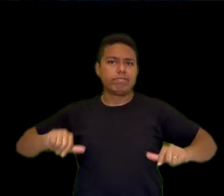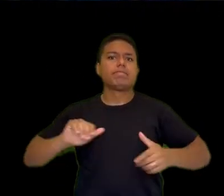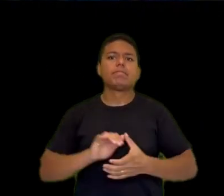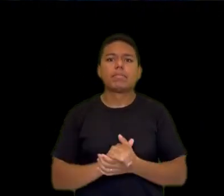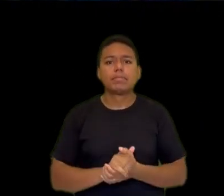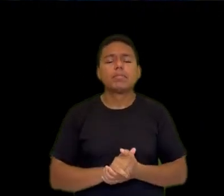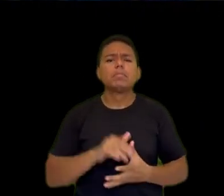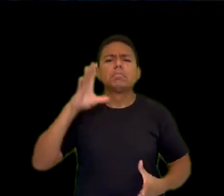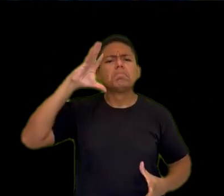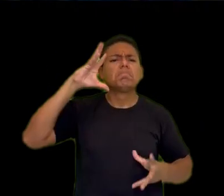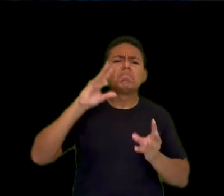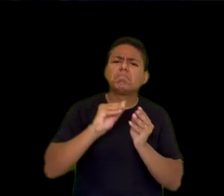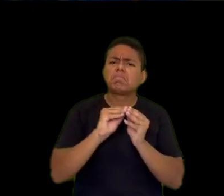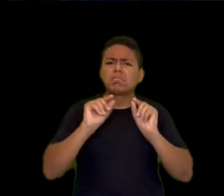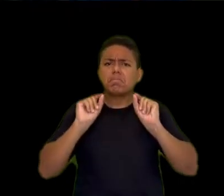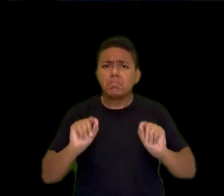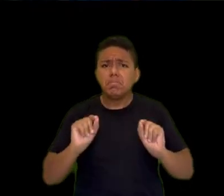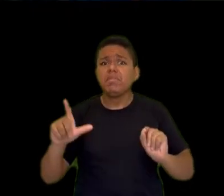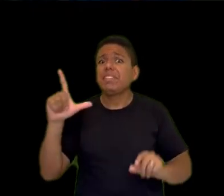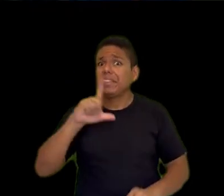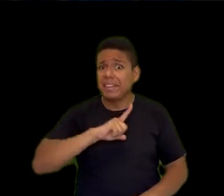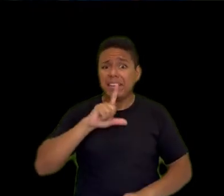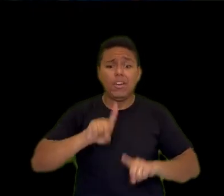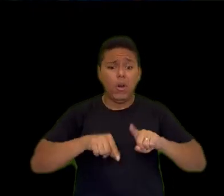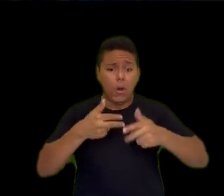de atuação da vigilância sanitária.